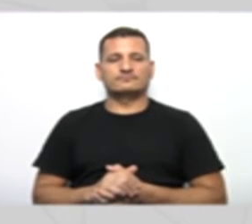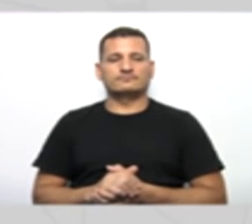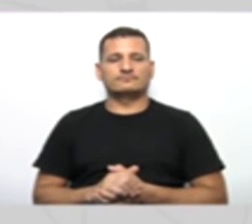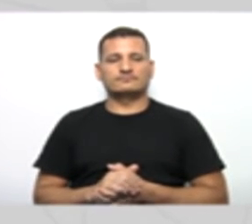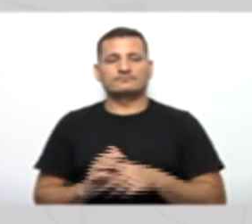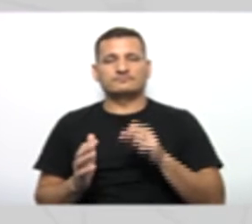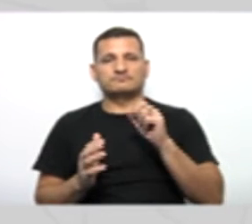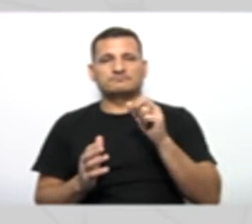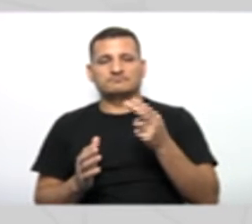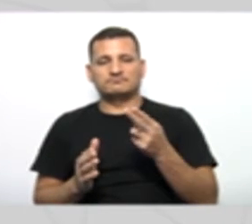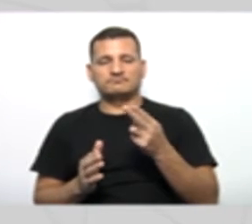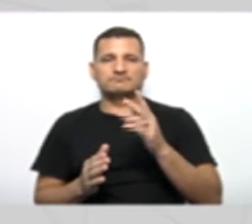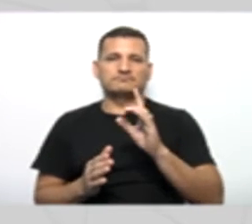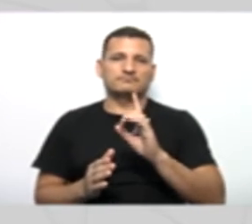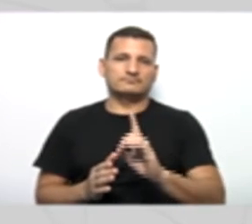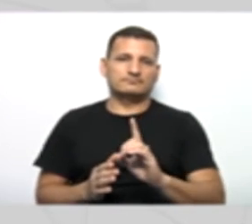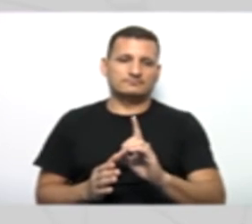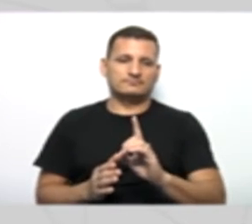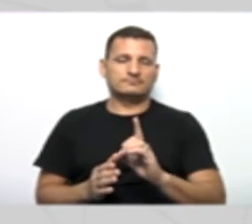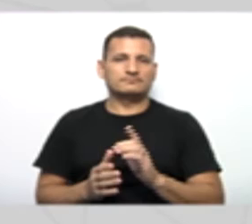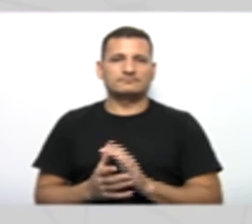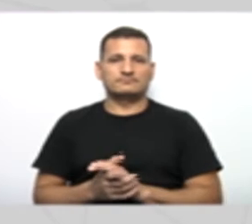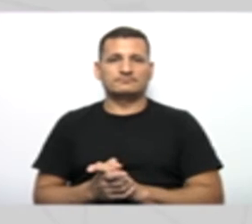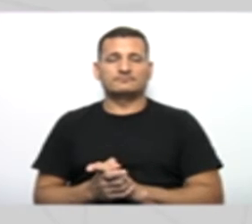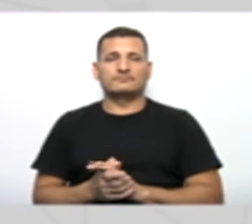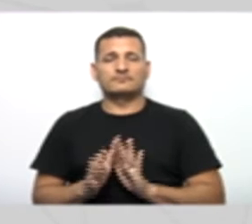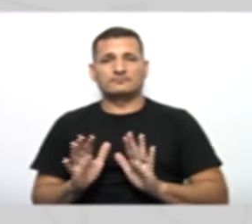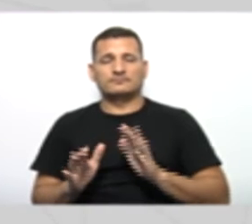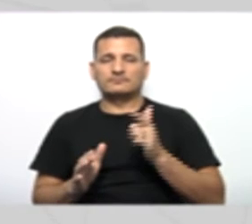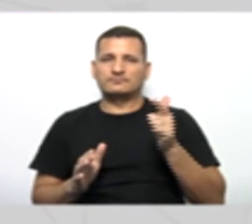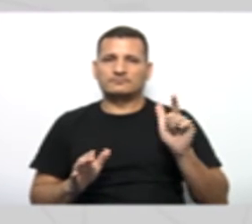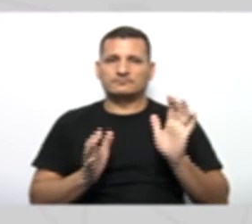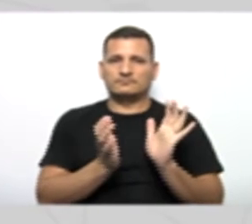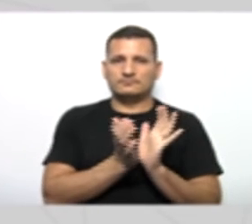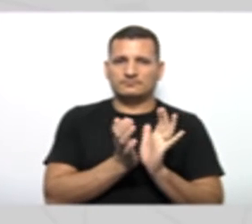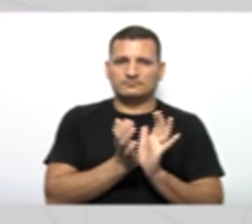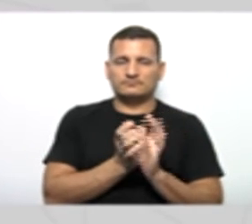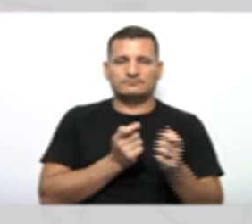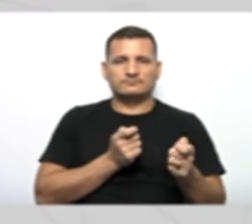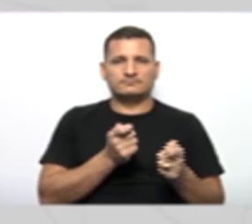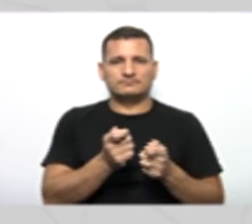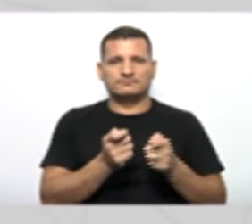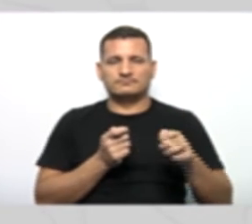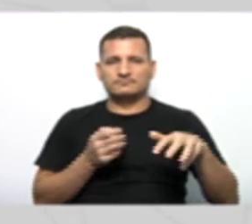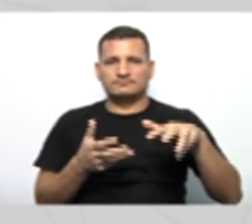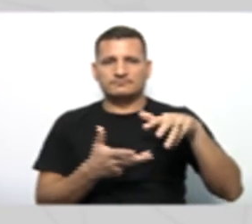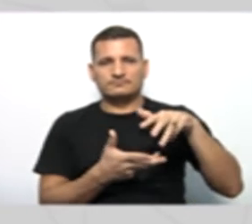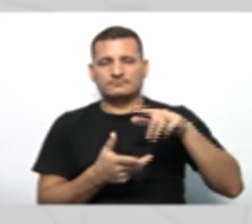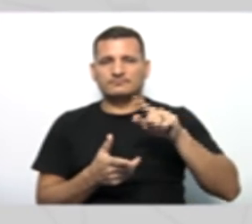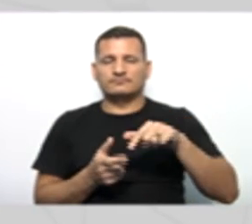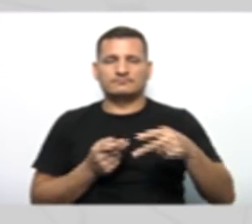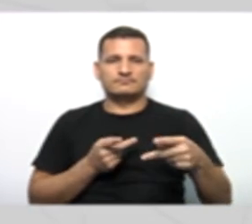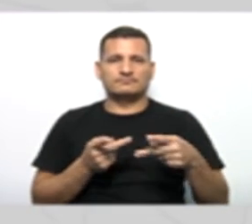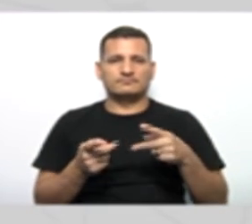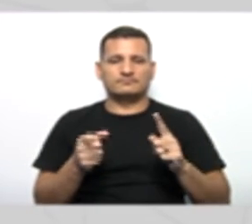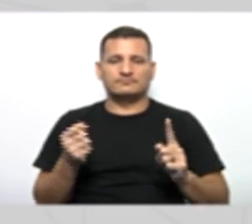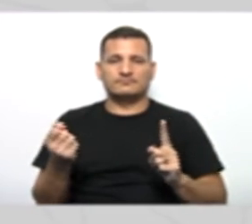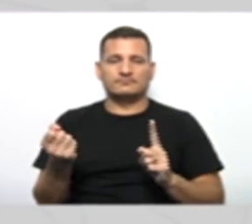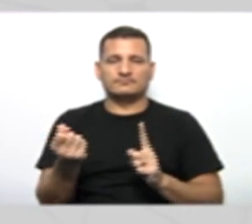letra D. Para outros grupos, o desenvolvimento sustentável é um projeto social e